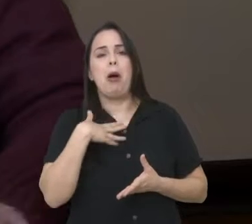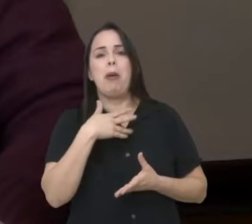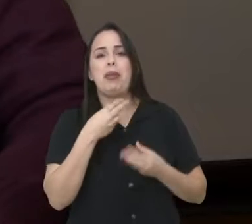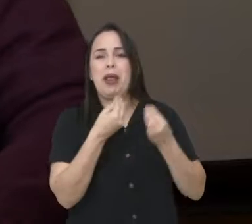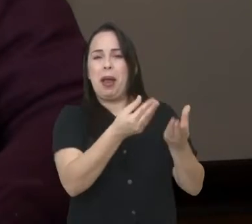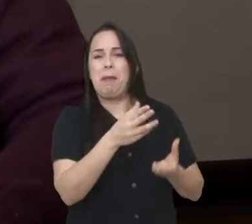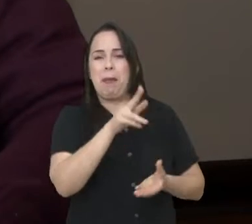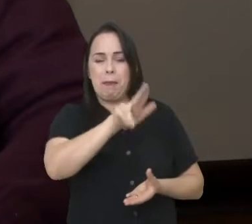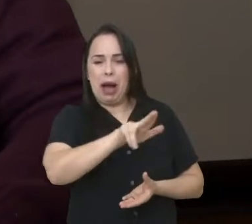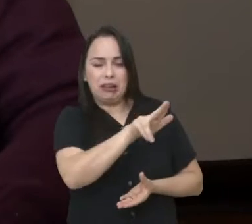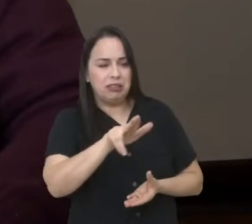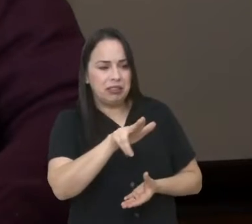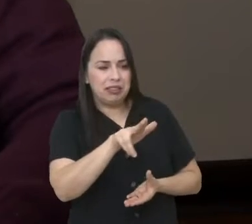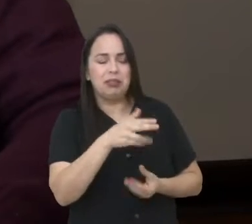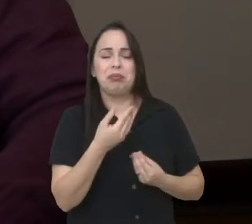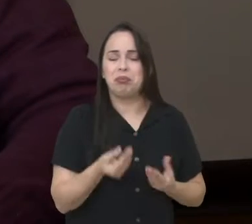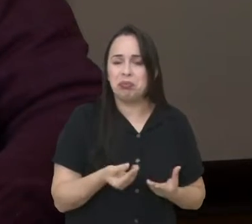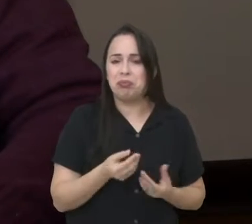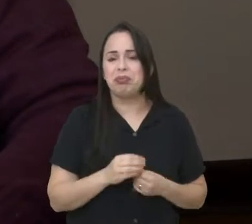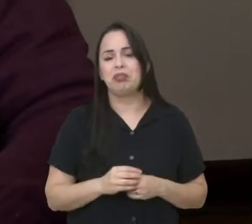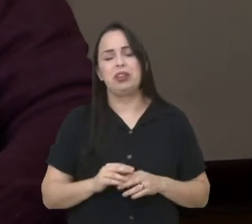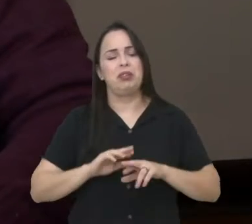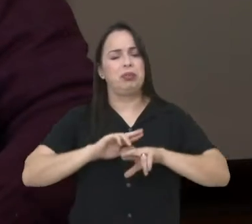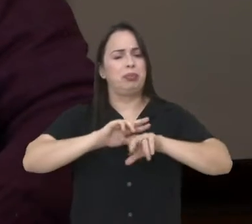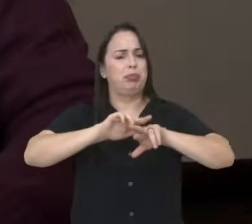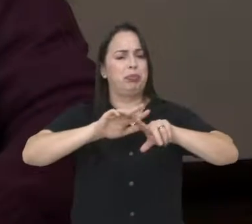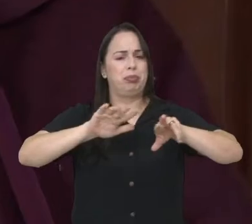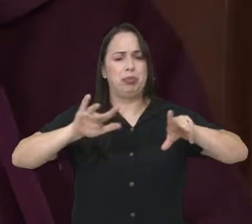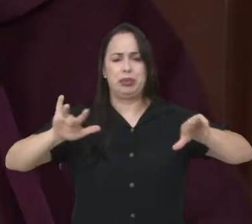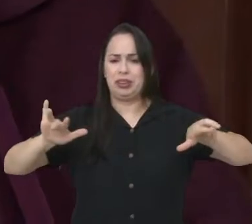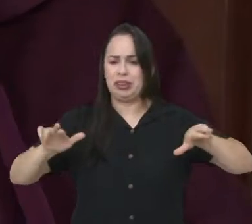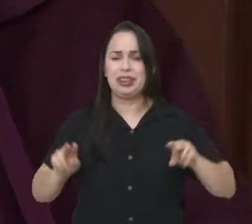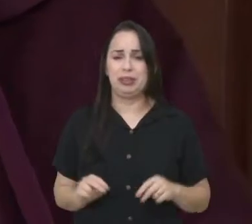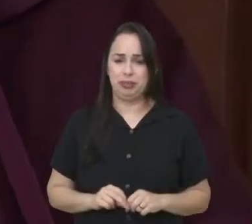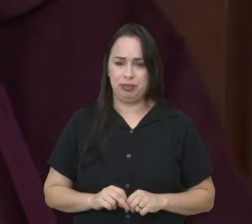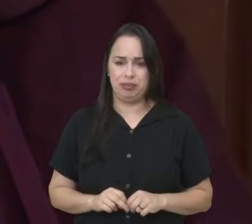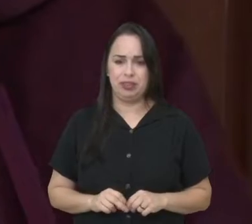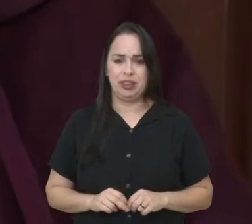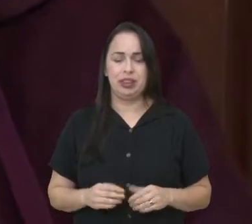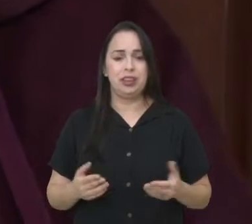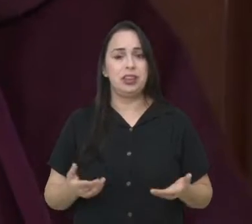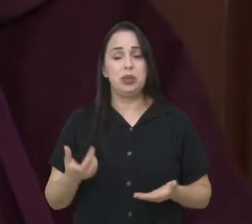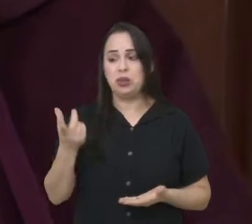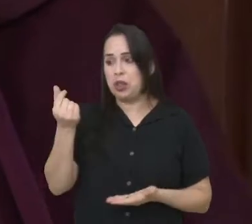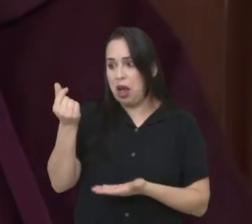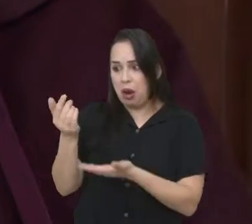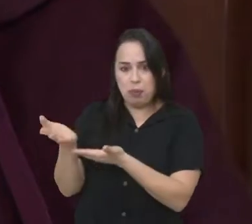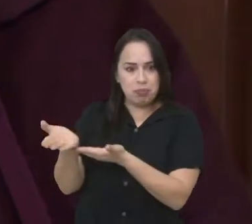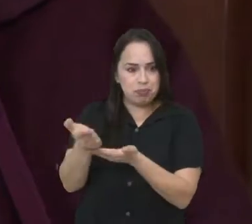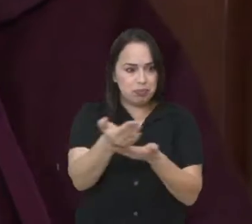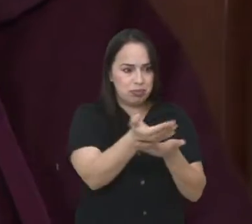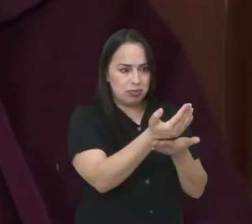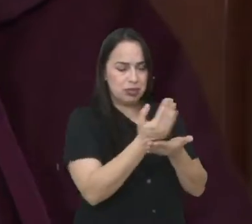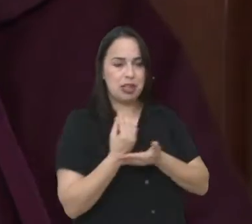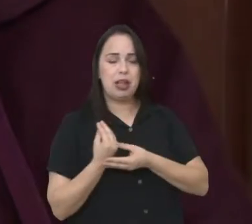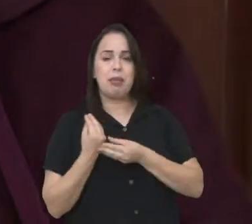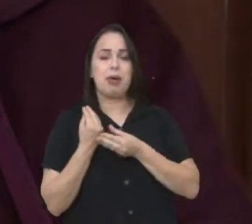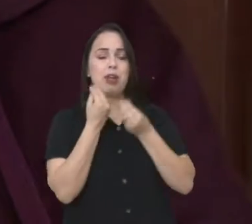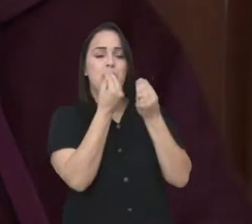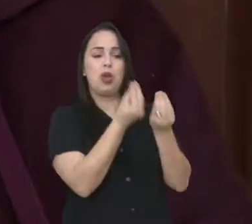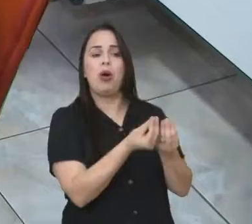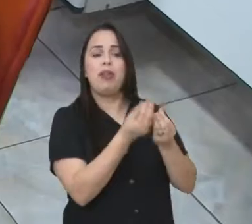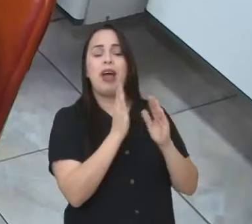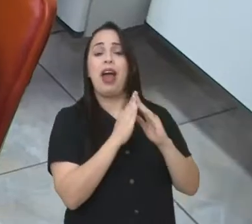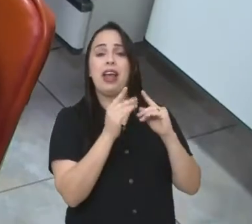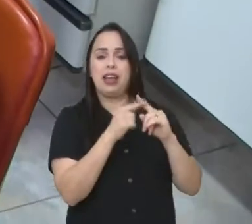eles. Já dei assim diversas toalhas. E esse dinheiro eu dou na igreja, serve para a obra